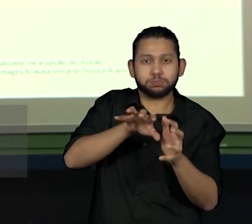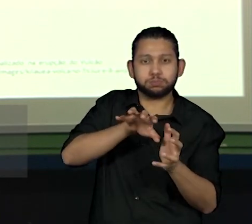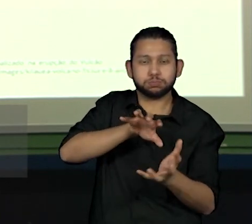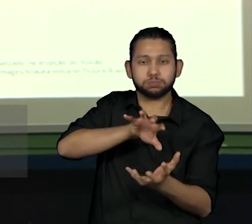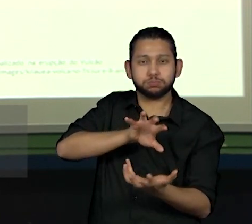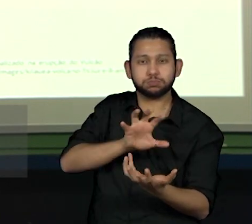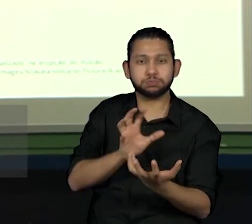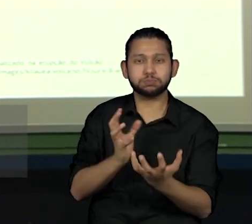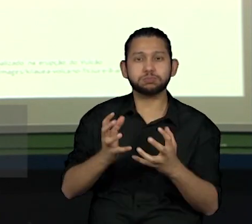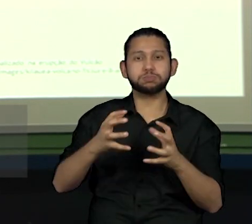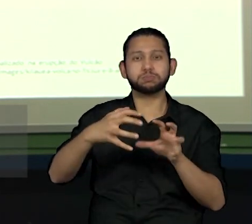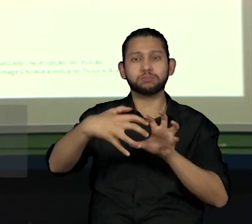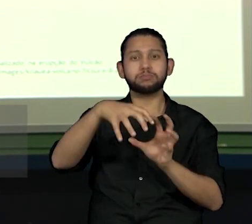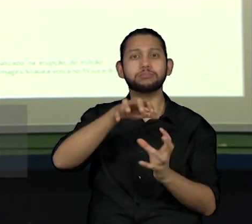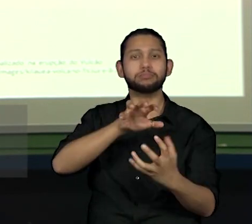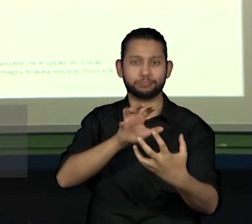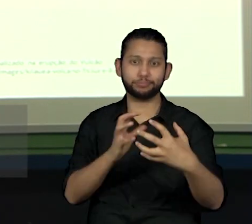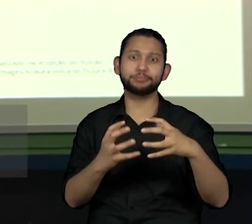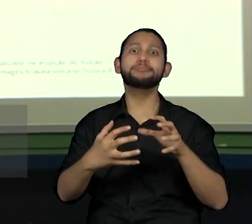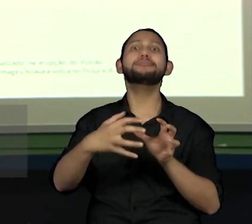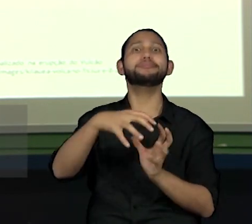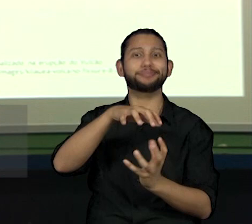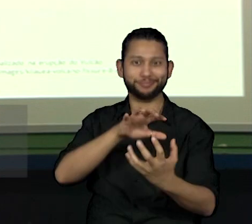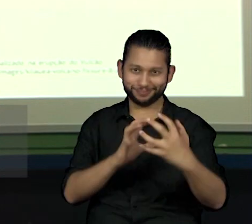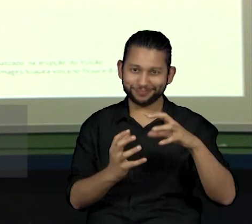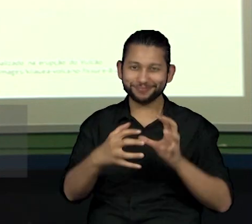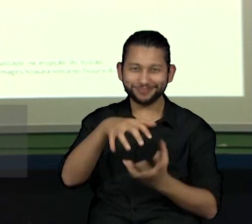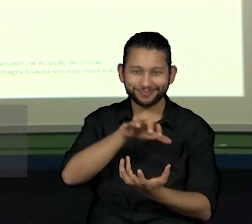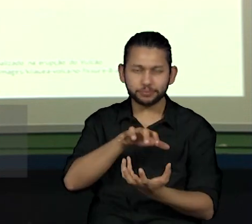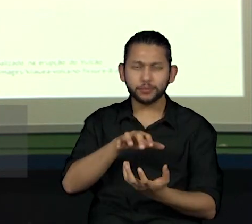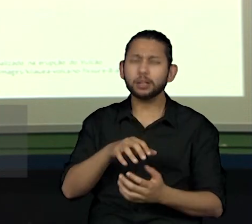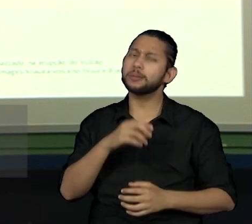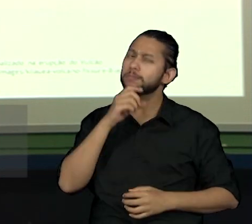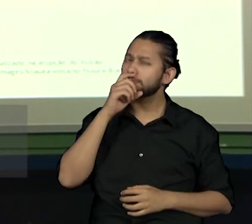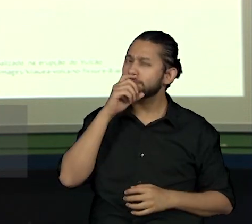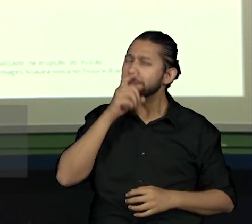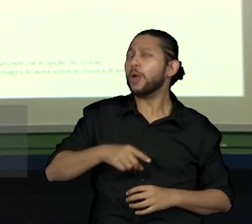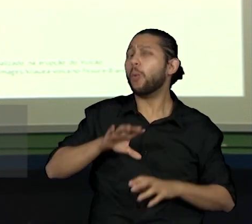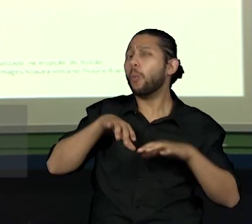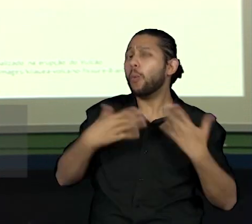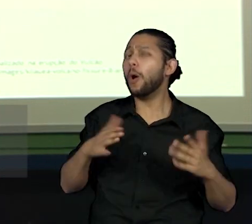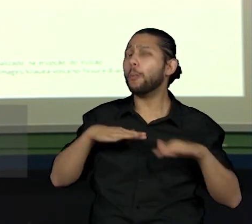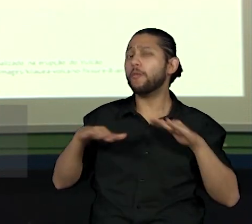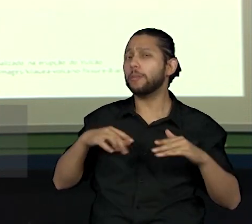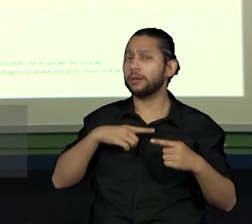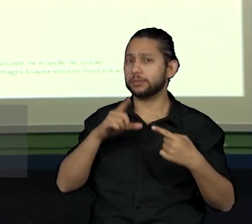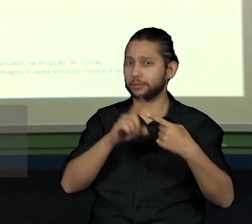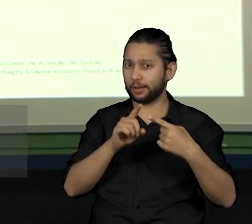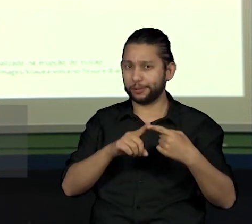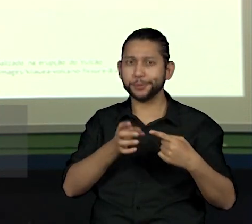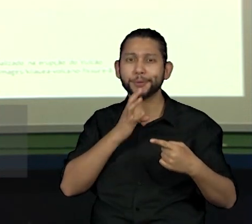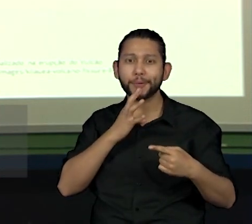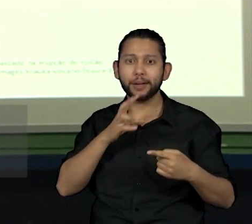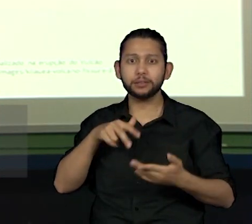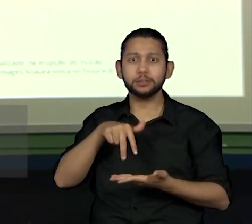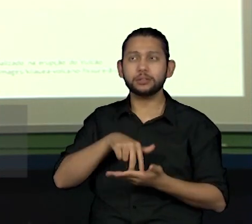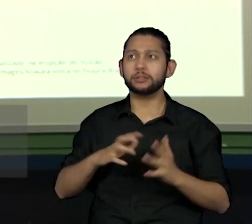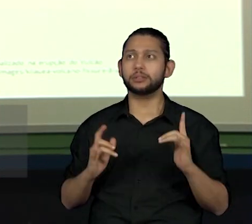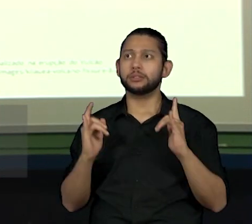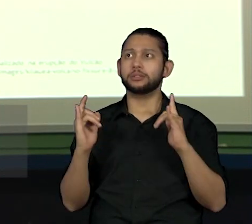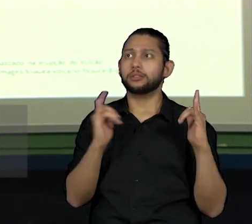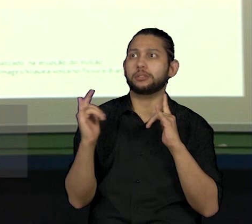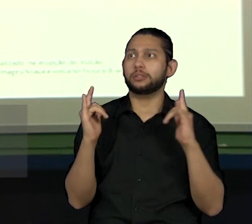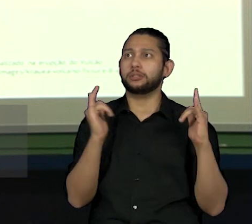sim, a litosfera também se movimenta. E quais são os movimentos aí da litosfera? Terremotos, né, quando as placas